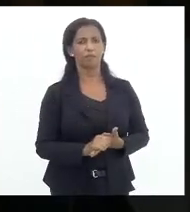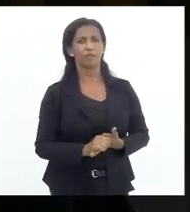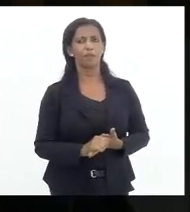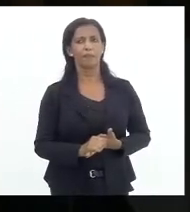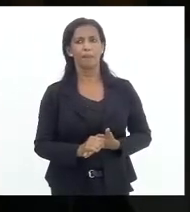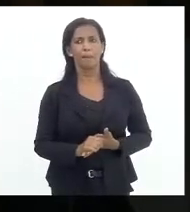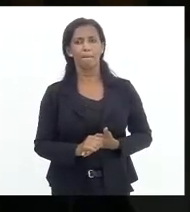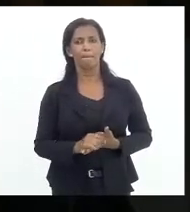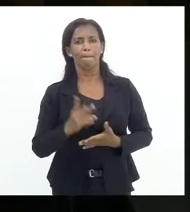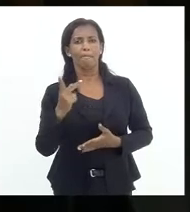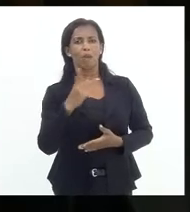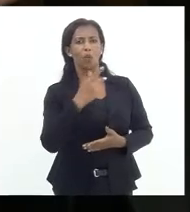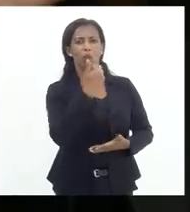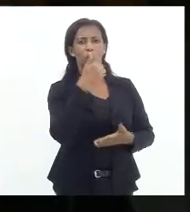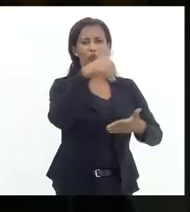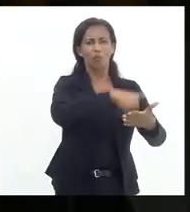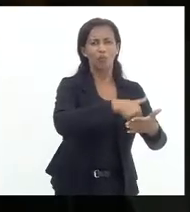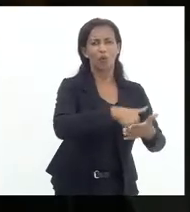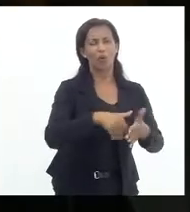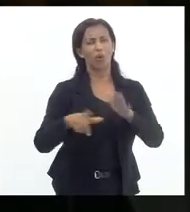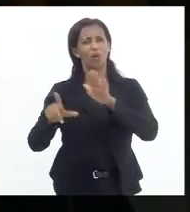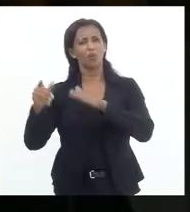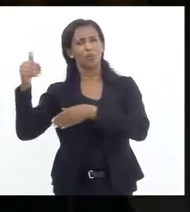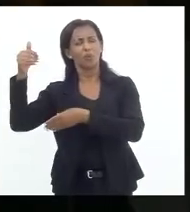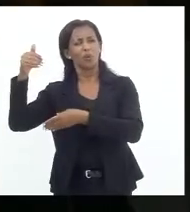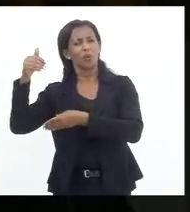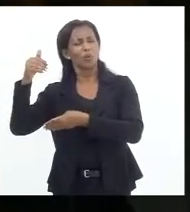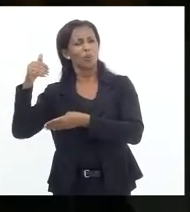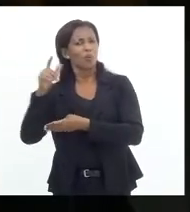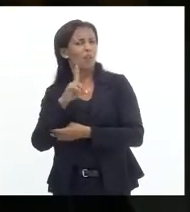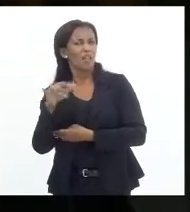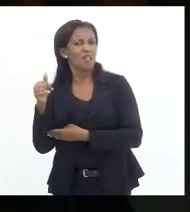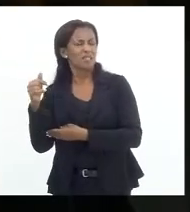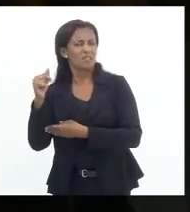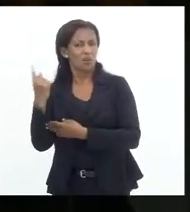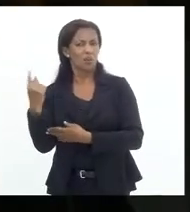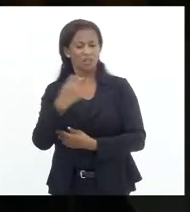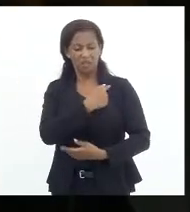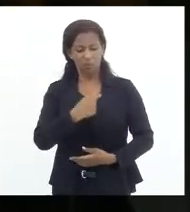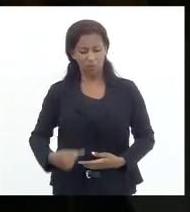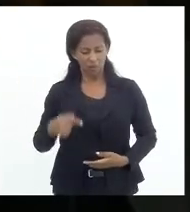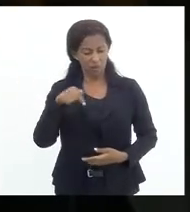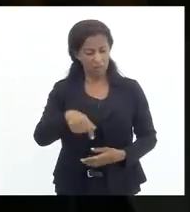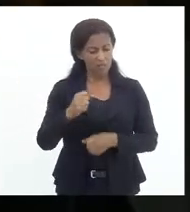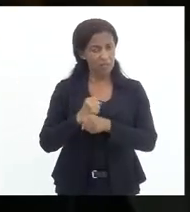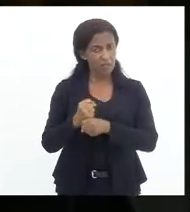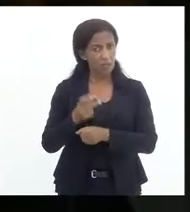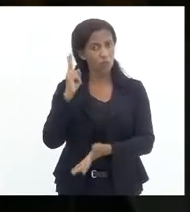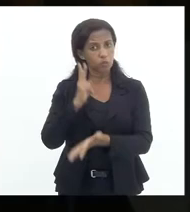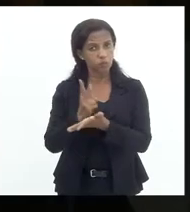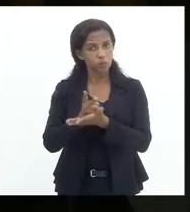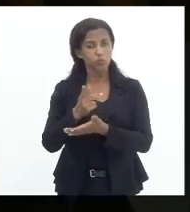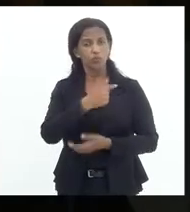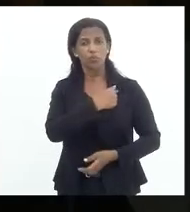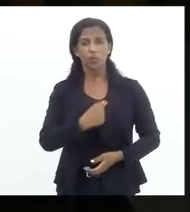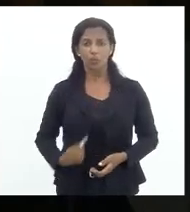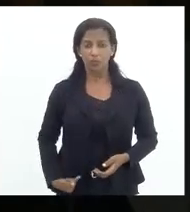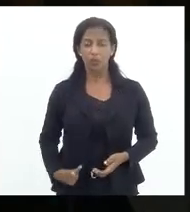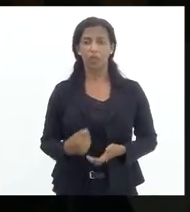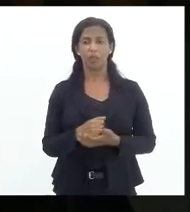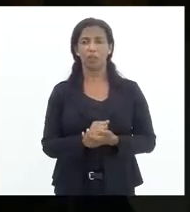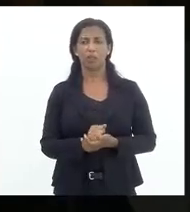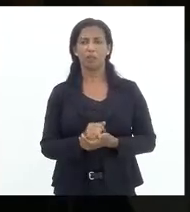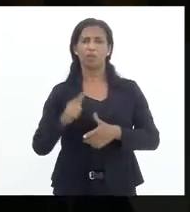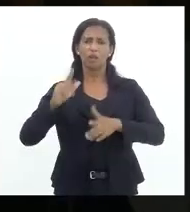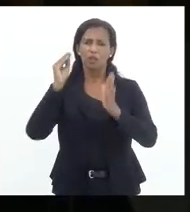ver com pré-candidaturas que o candidato eleição a só no ano que vem tem está governando esse ano tem que tratar de governar tem que tratar de